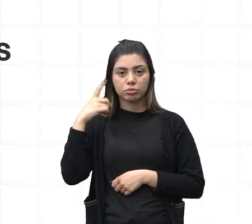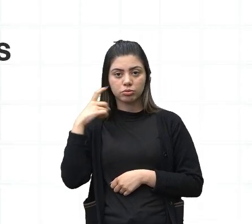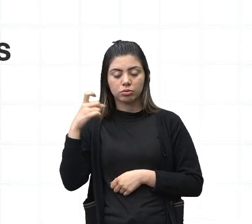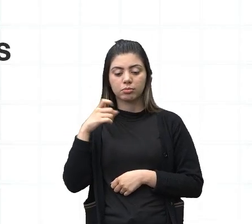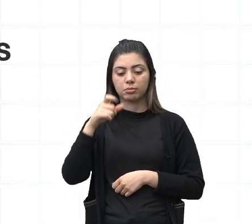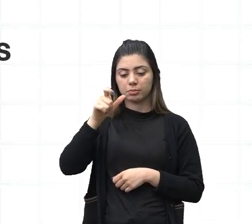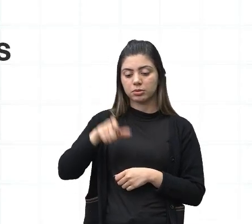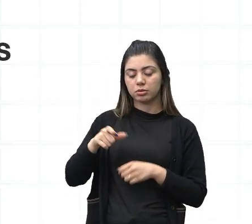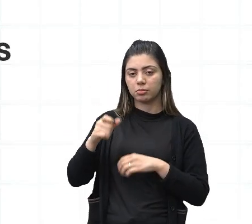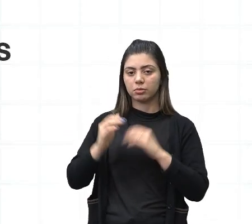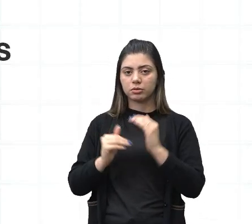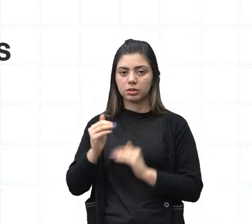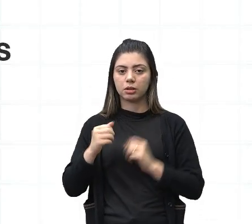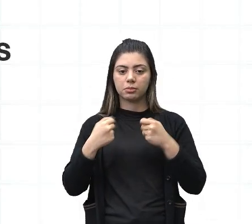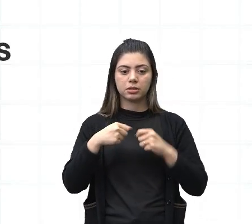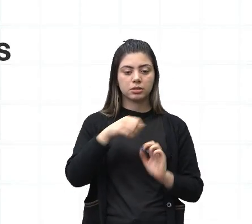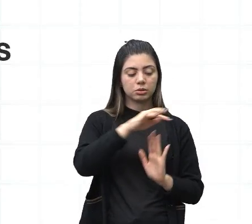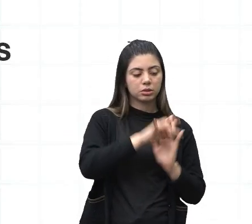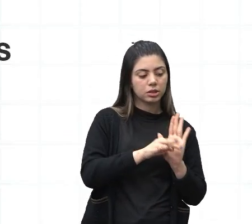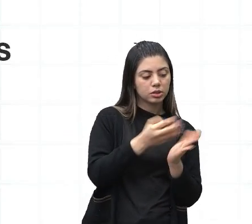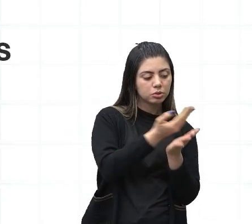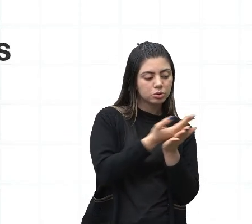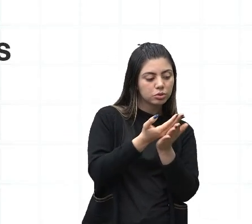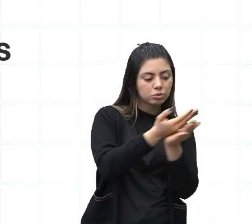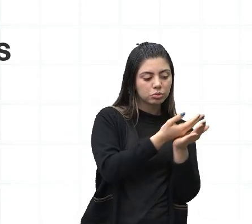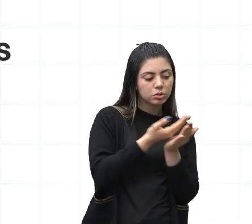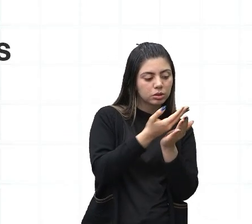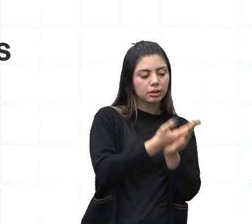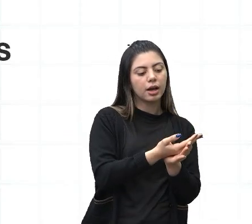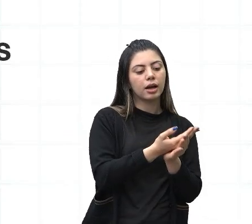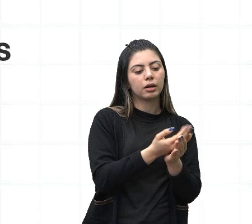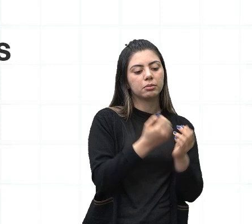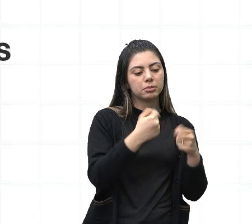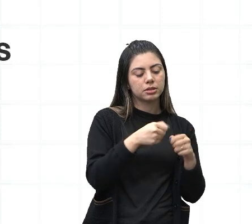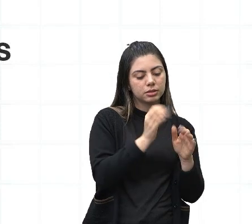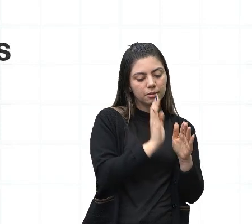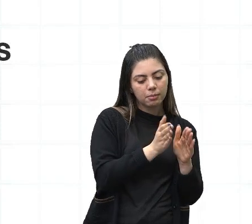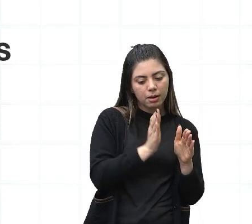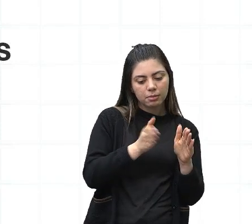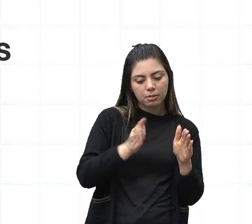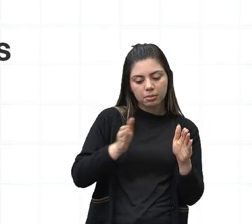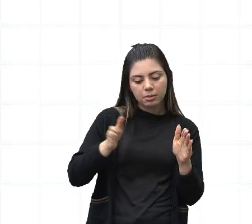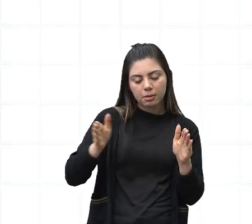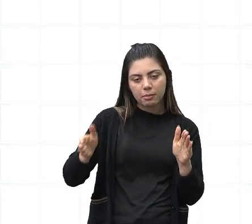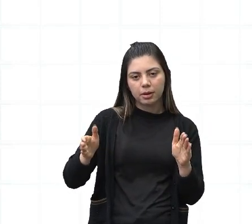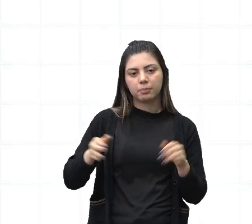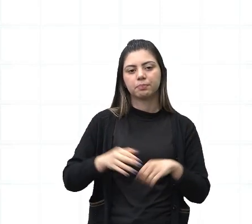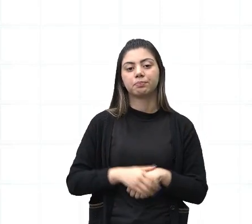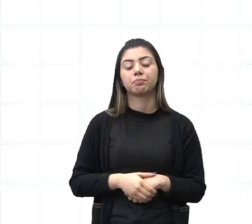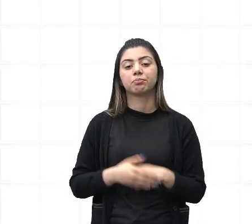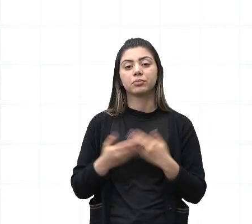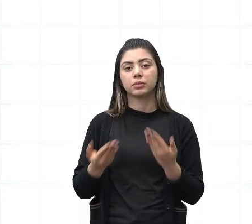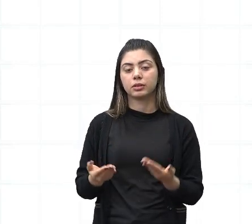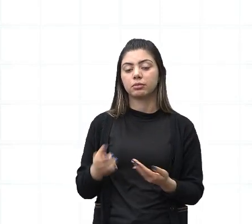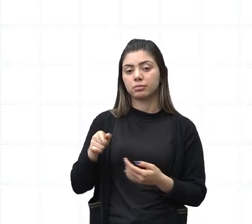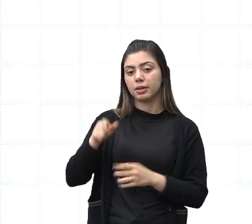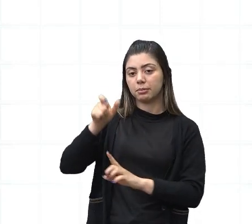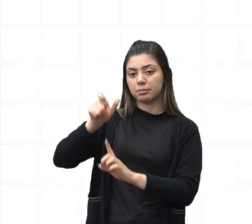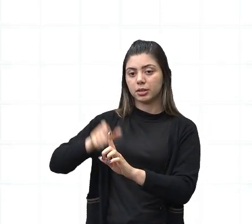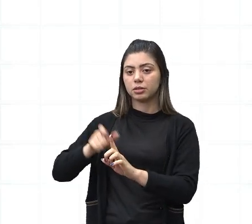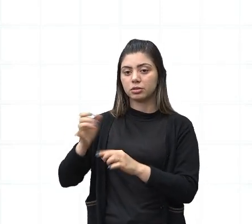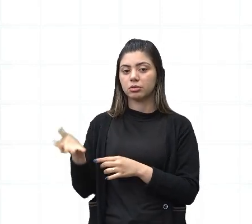e depois acompanhá-lo passo a passo. O sonoplasta é aquele